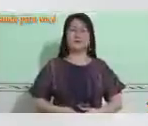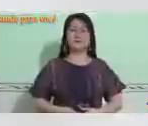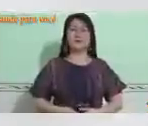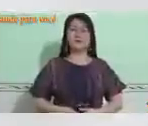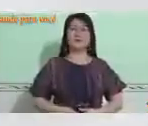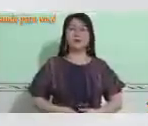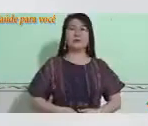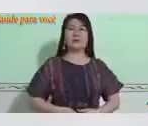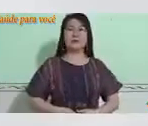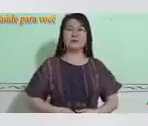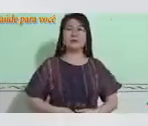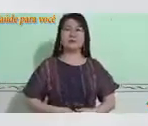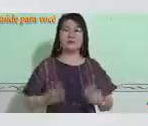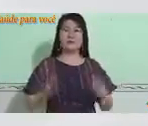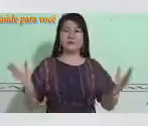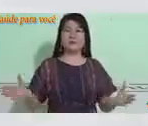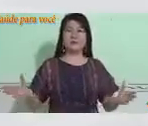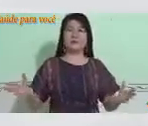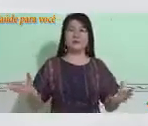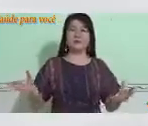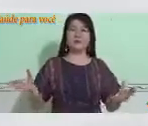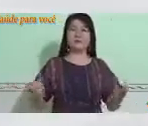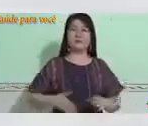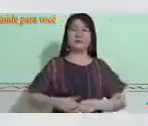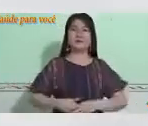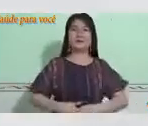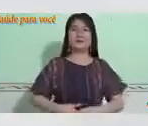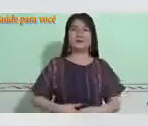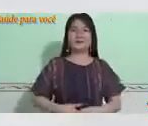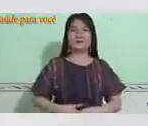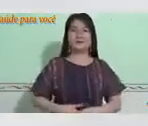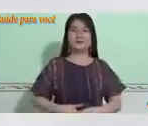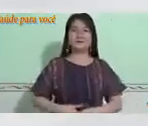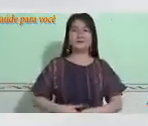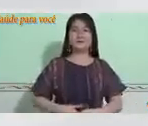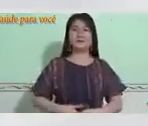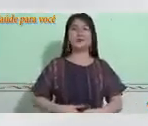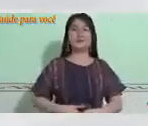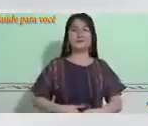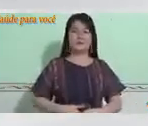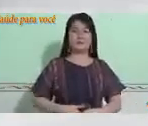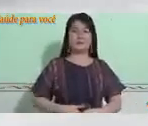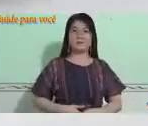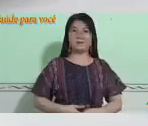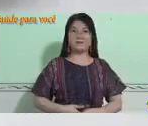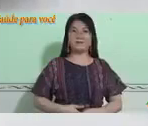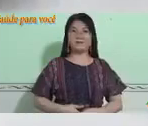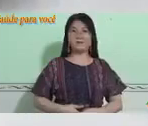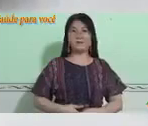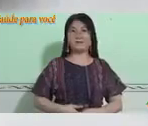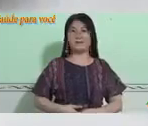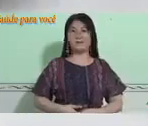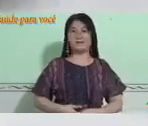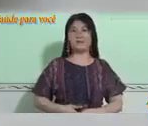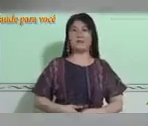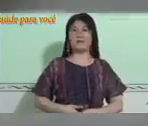No entanto, não é necessário repouso total, podendo-se na maioria dos casos,